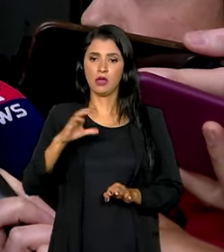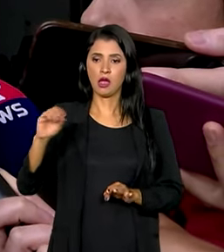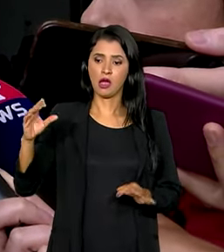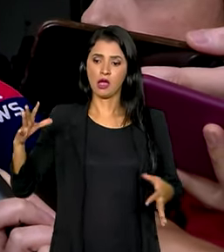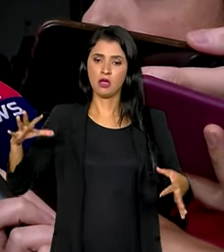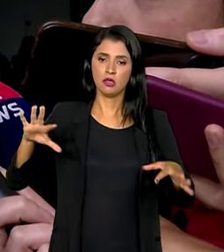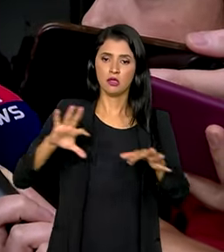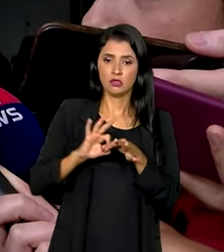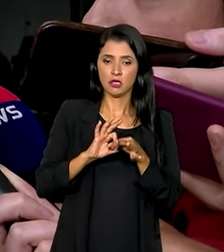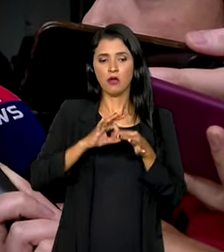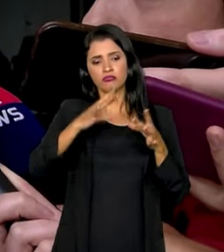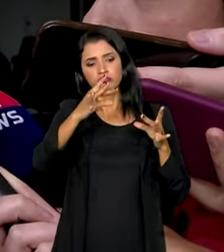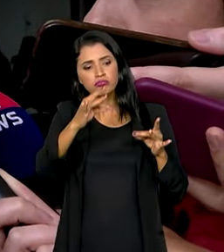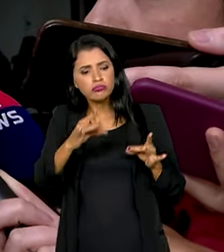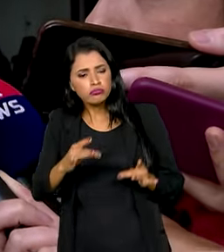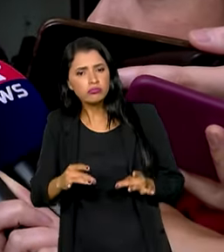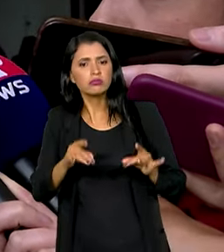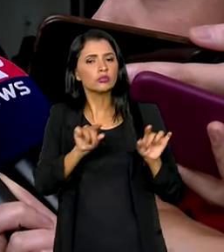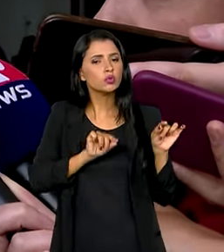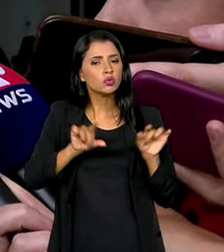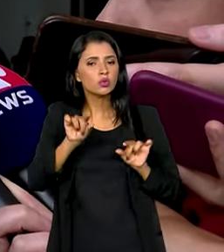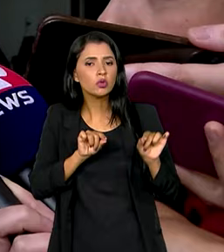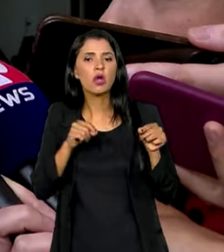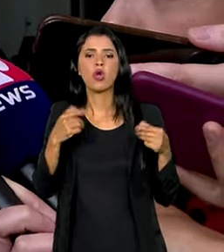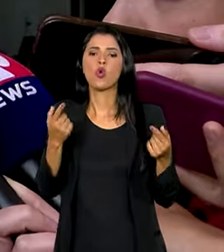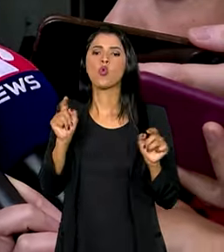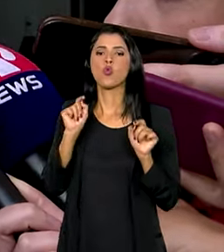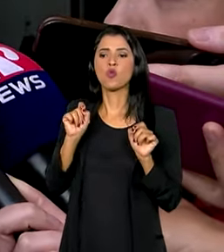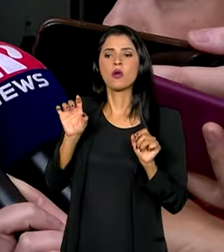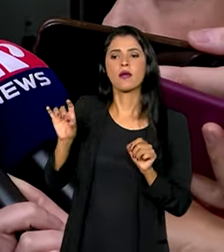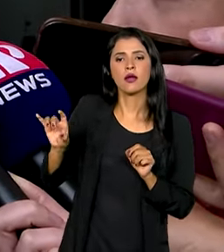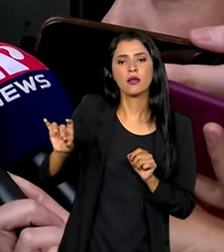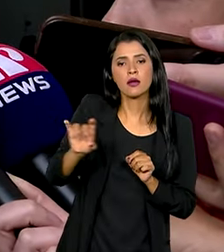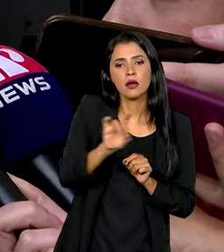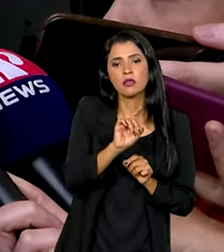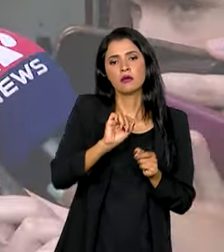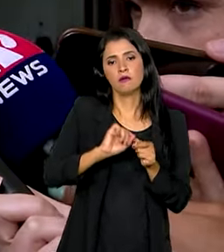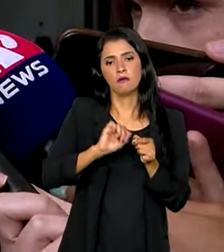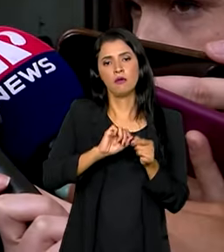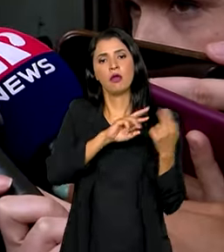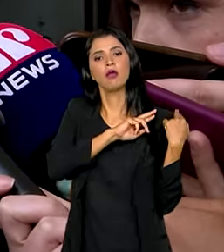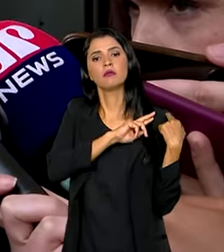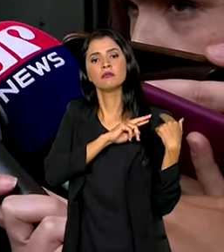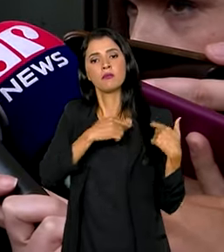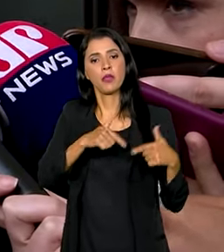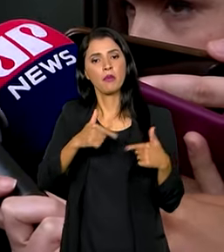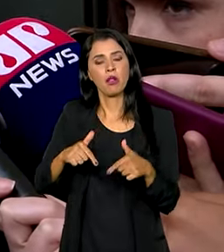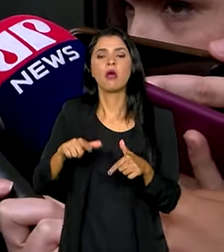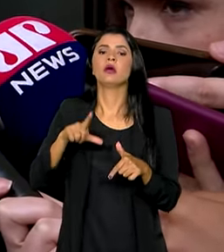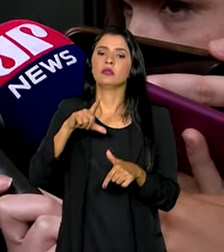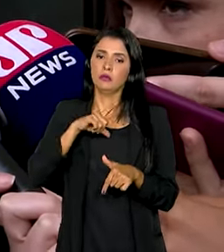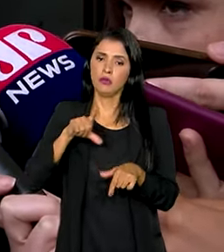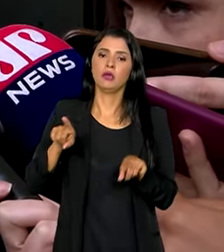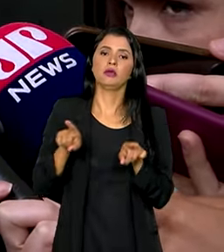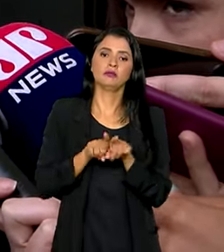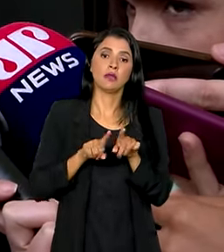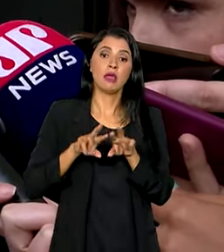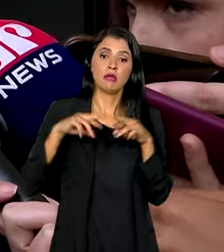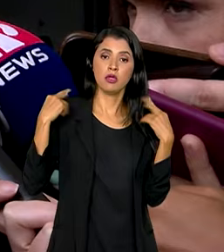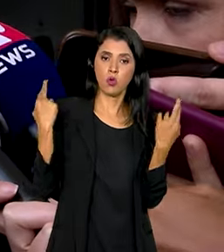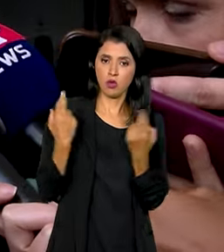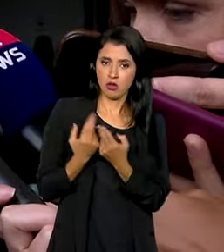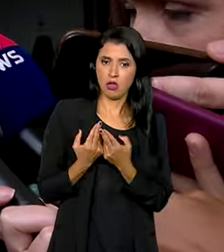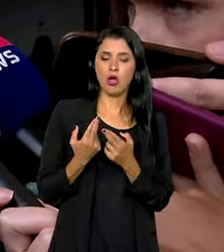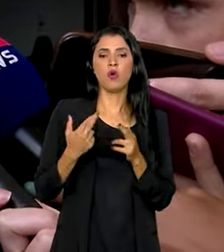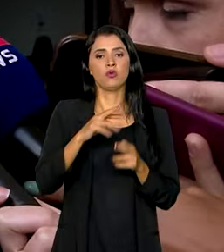integradas, definindo exatamente o que cada um fará. Acontecerão reuniões técnicas daqui até o